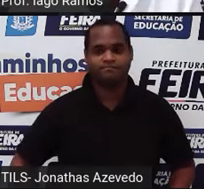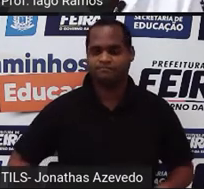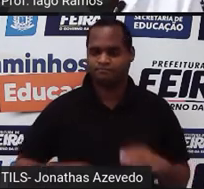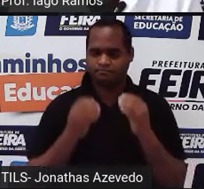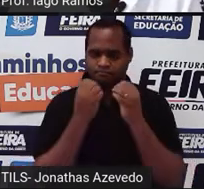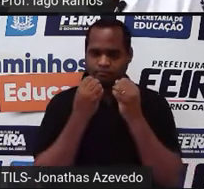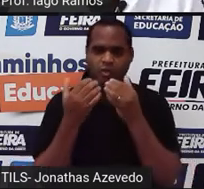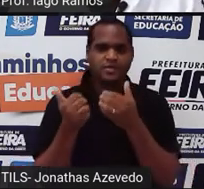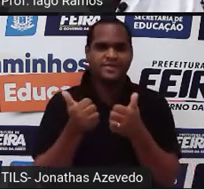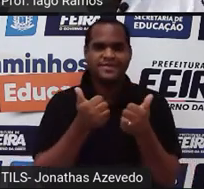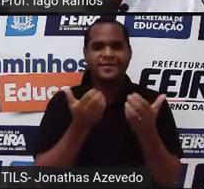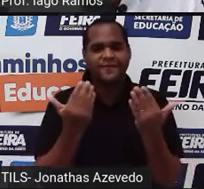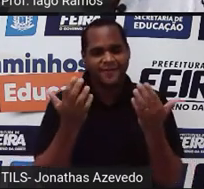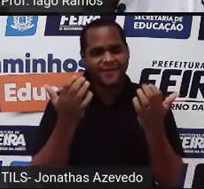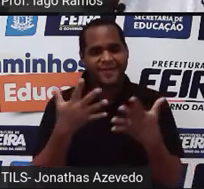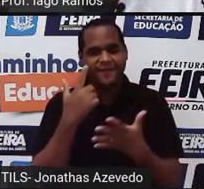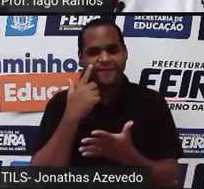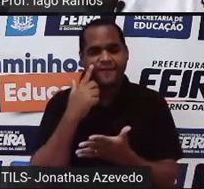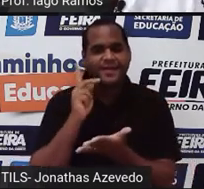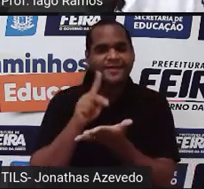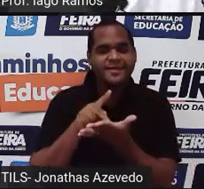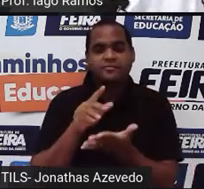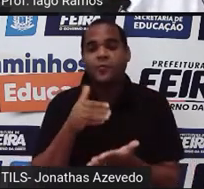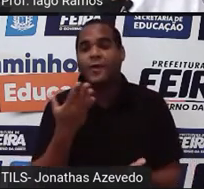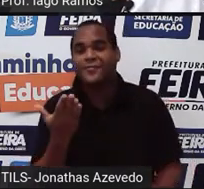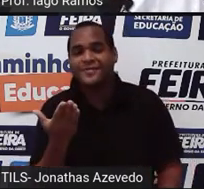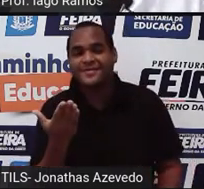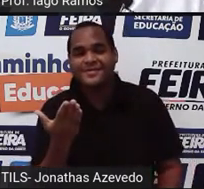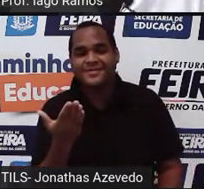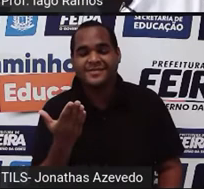Bom, vamos lá conferir a resposta.